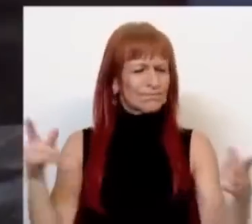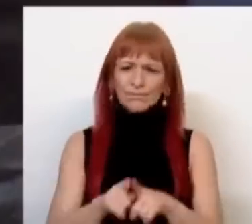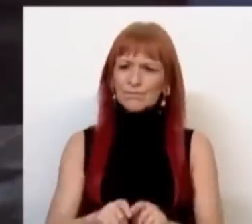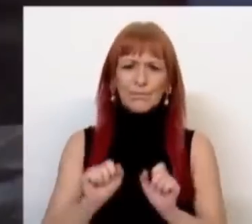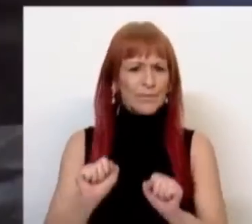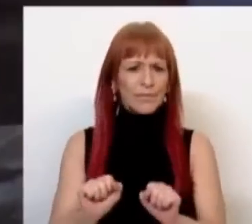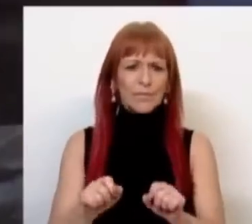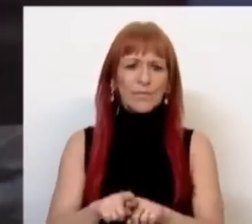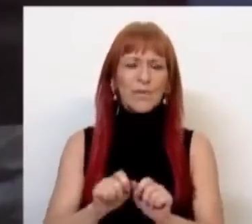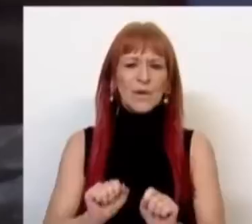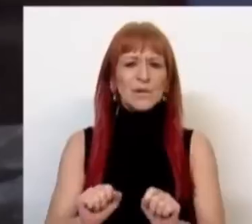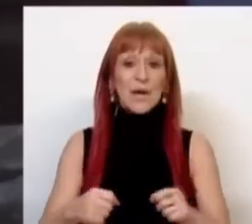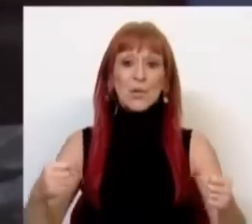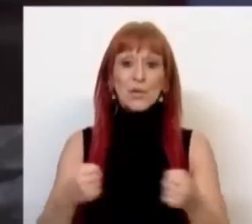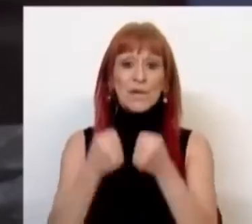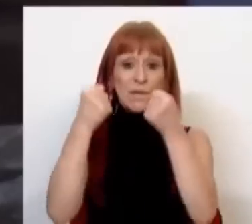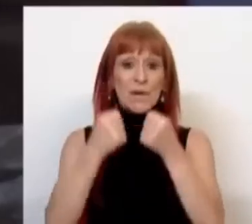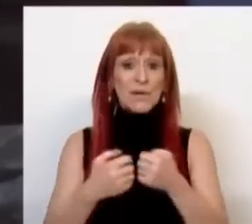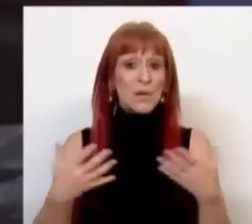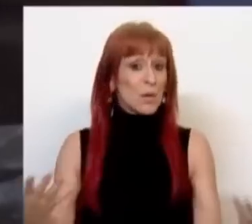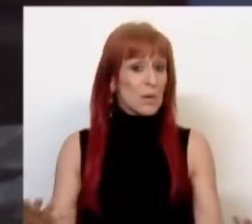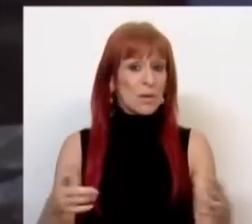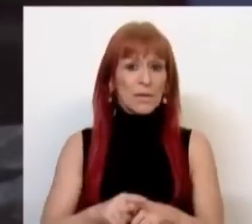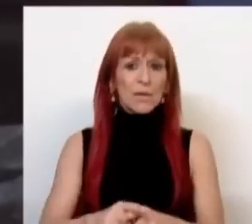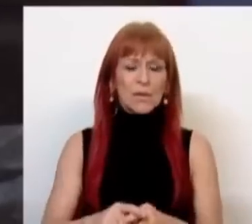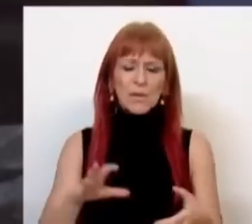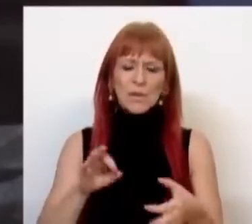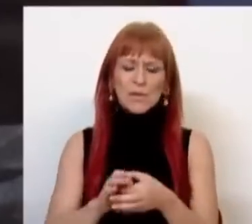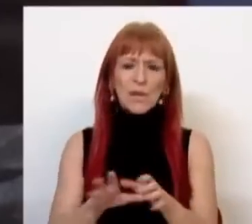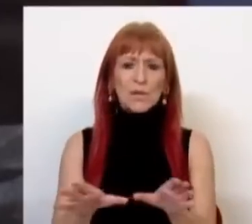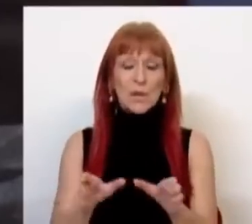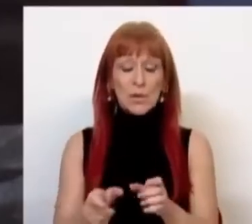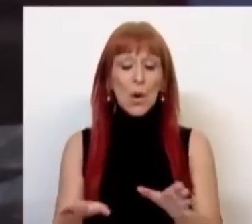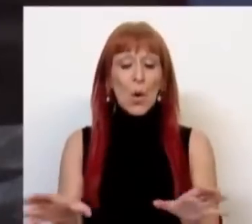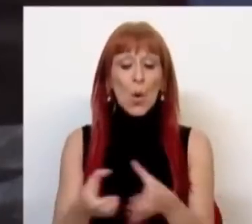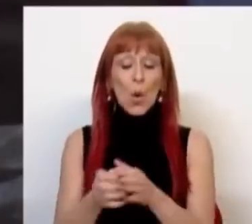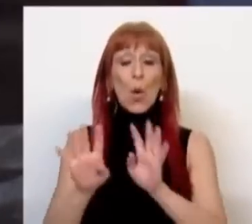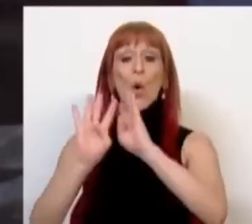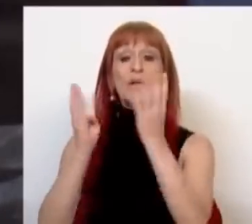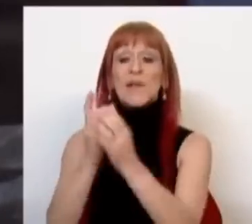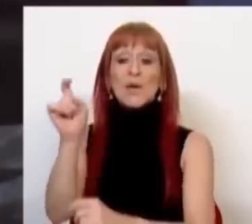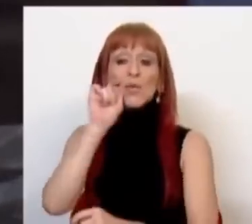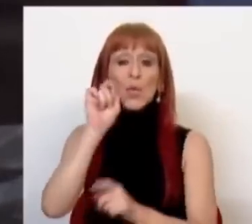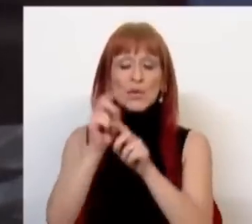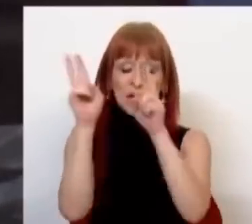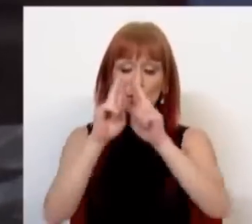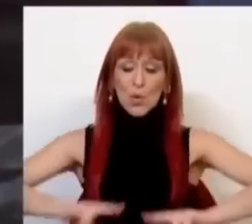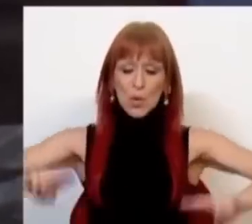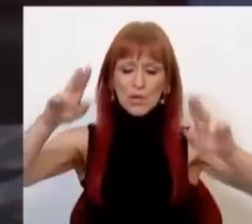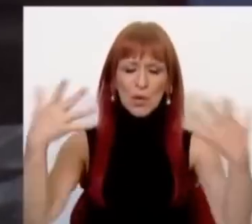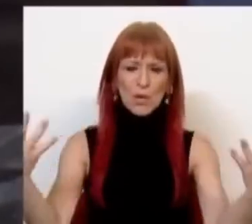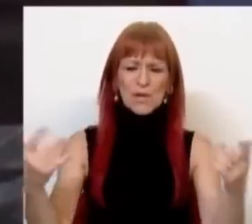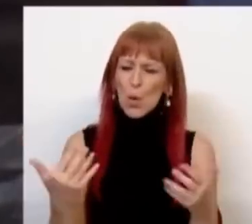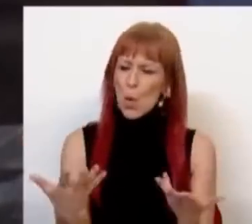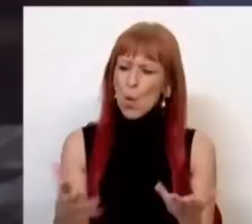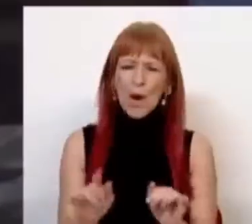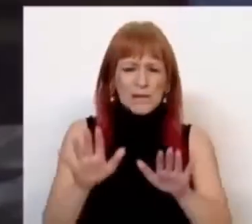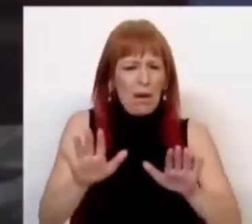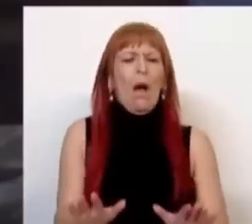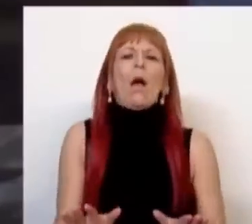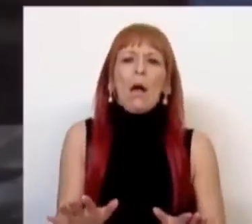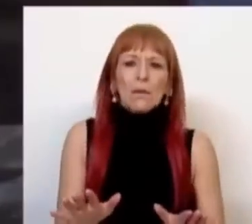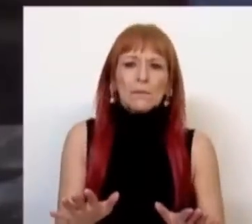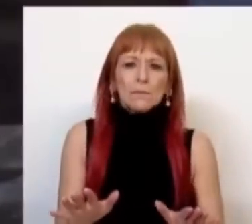fazer frente aos desafios atuais. O Conselho de Segurança das Nações Unidas encontra-se praticamente